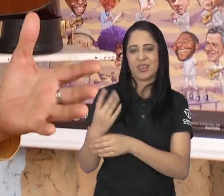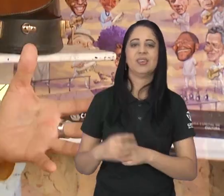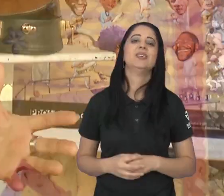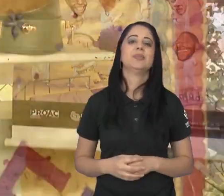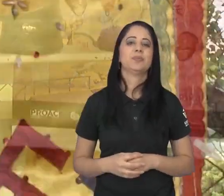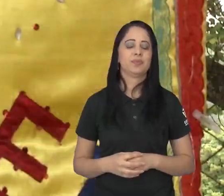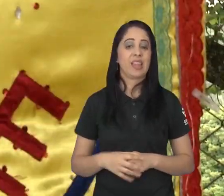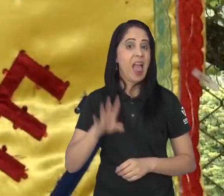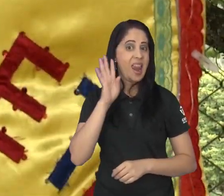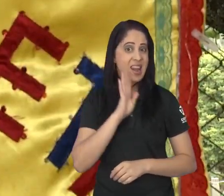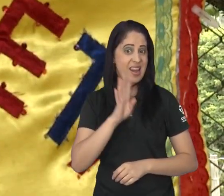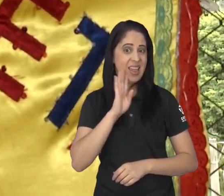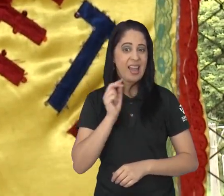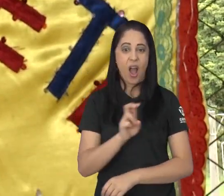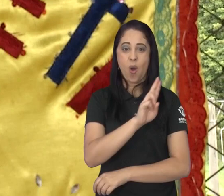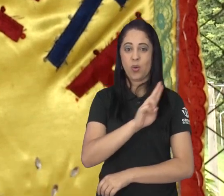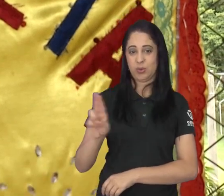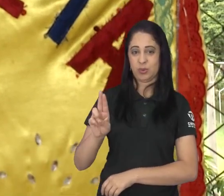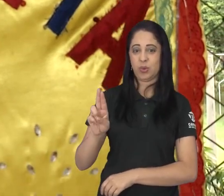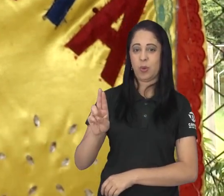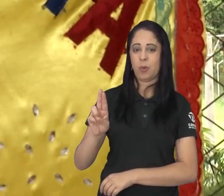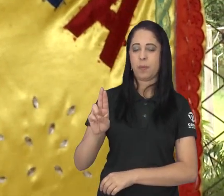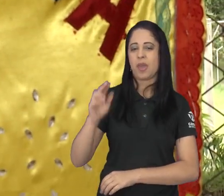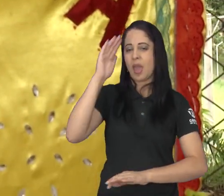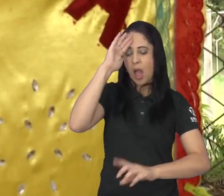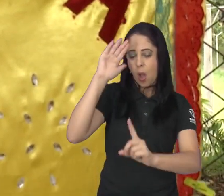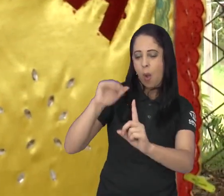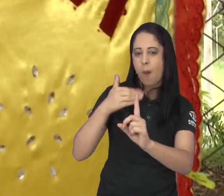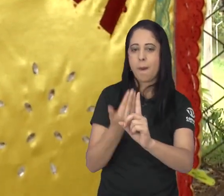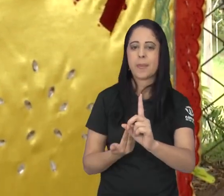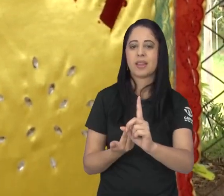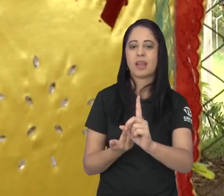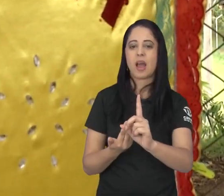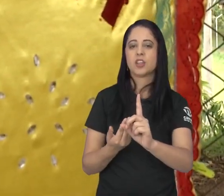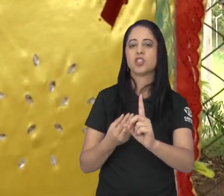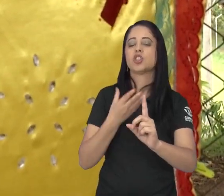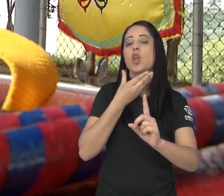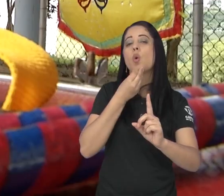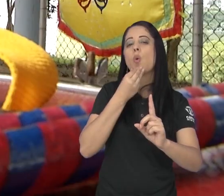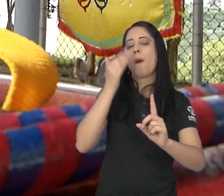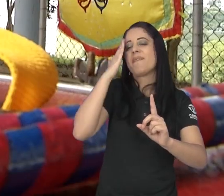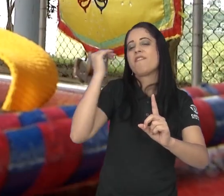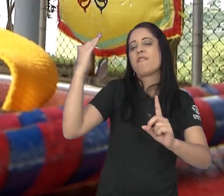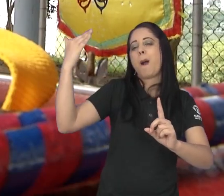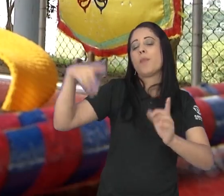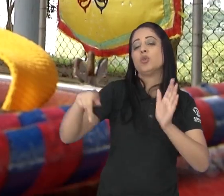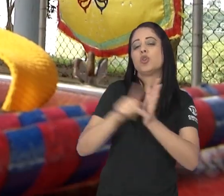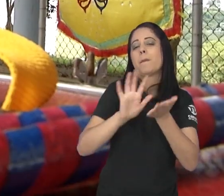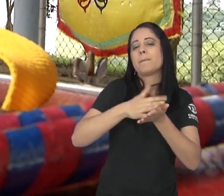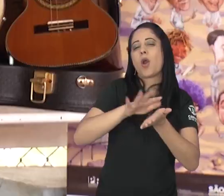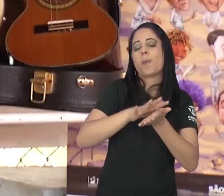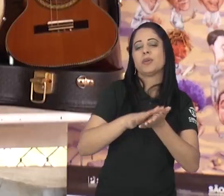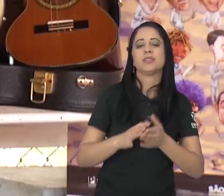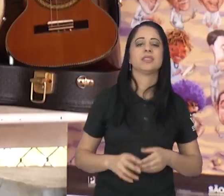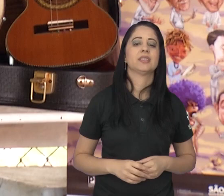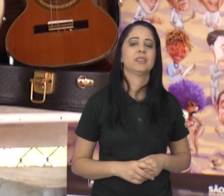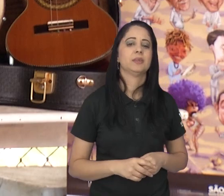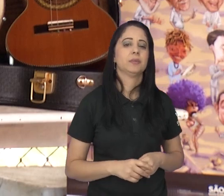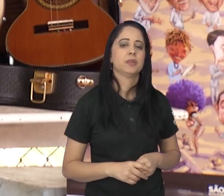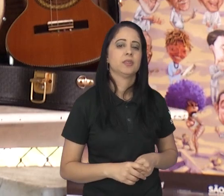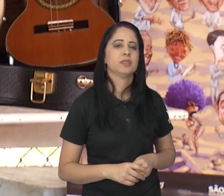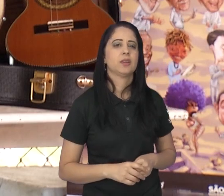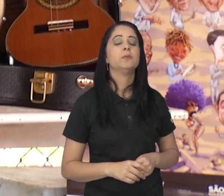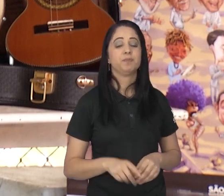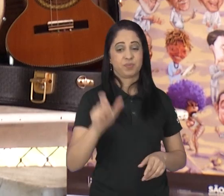César. Além de divertido, o nome homenageia um grande sambista brasileiro que é aqui da nossa cidade. Tinha